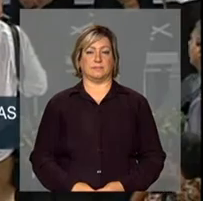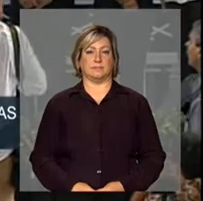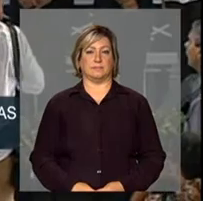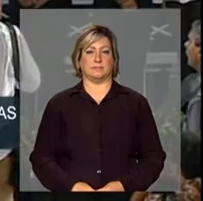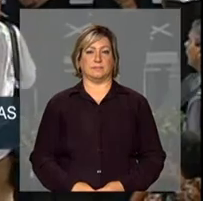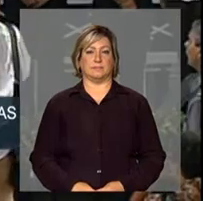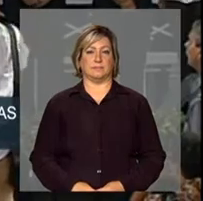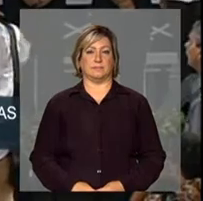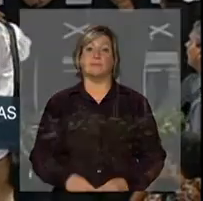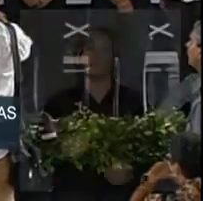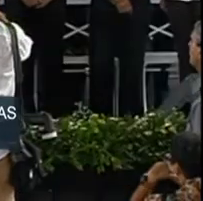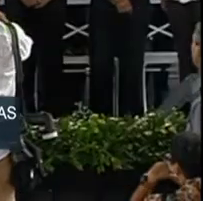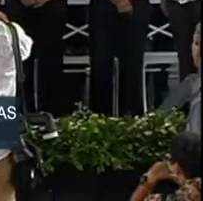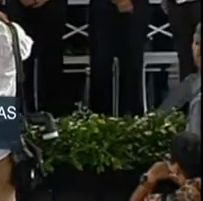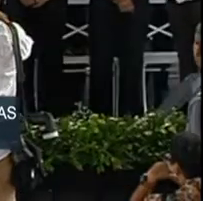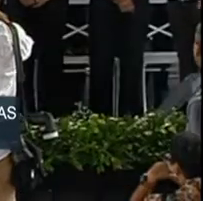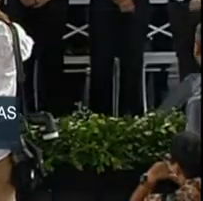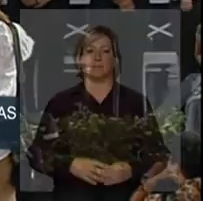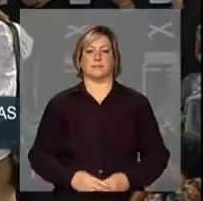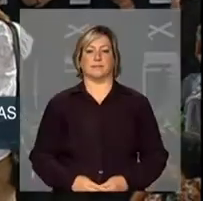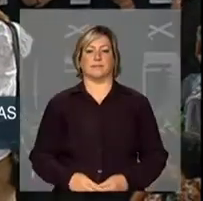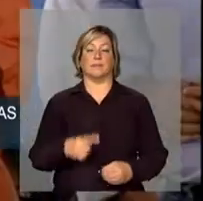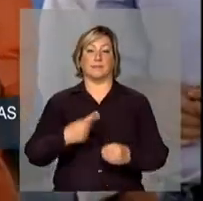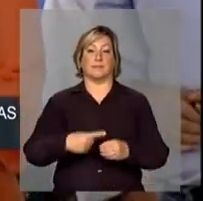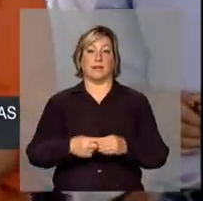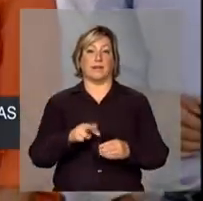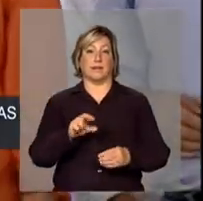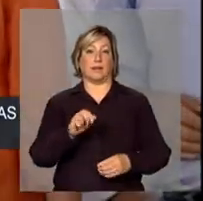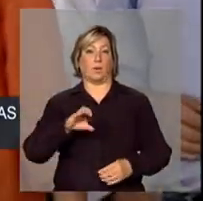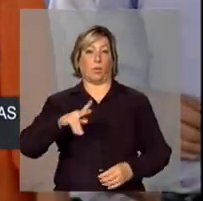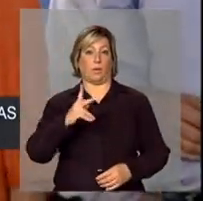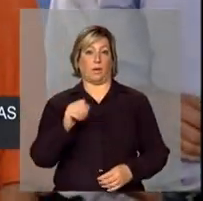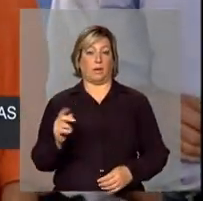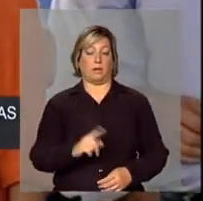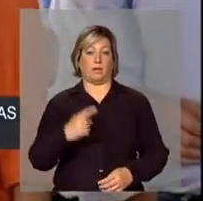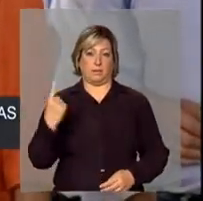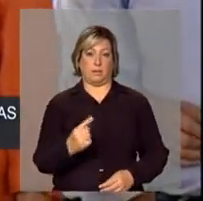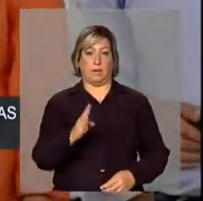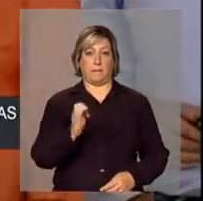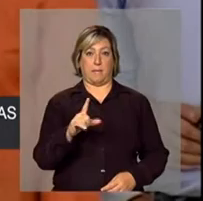E de Tracunha, em Belarmino Vasques.